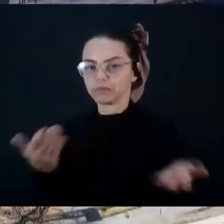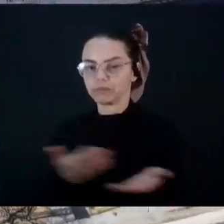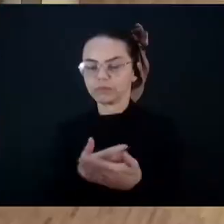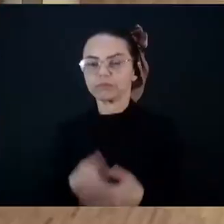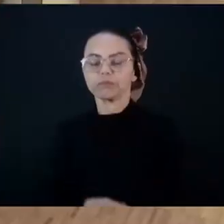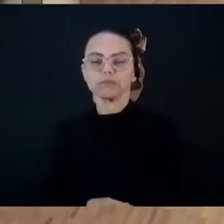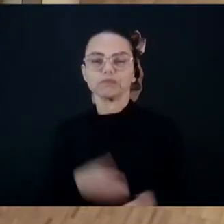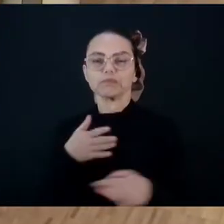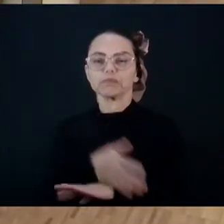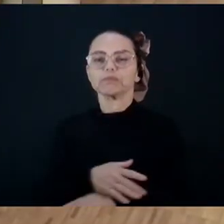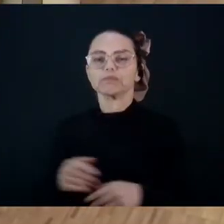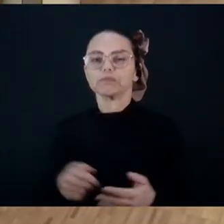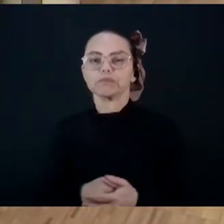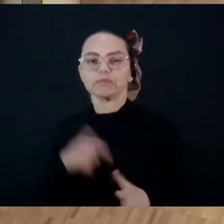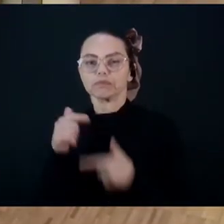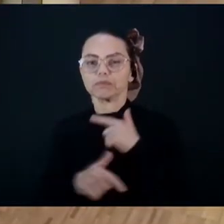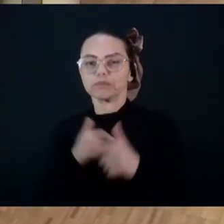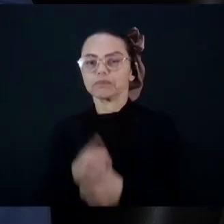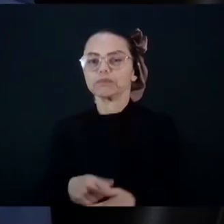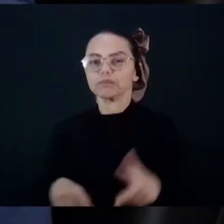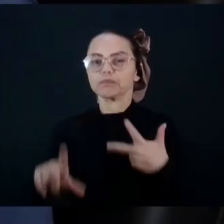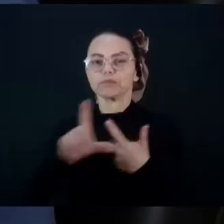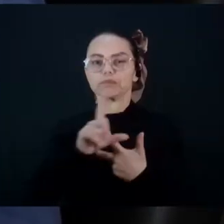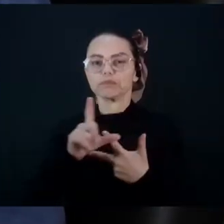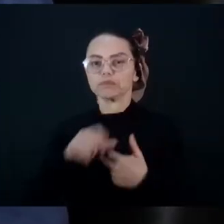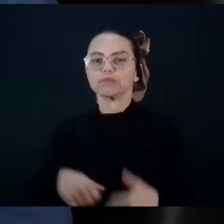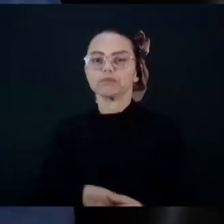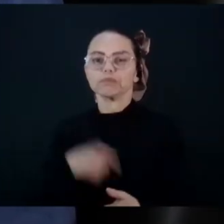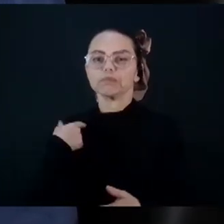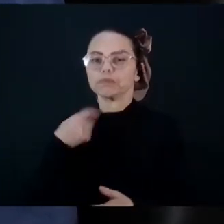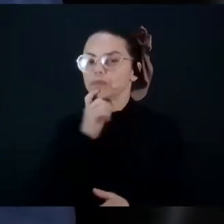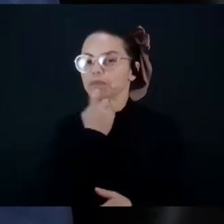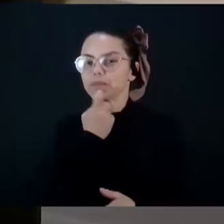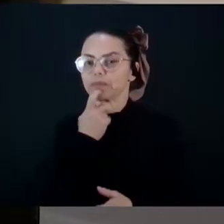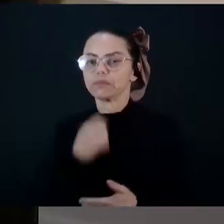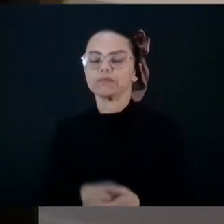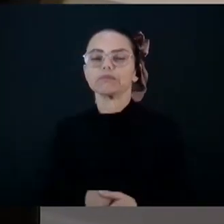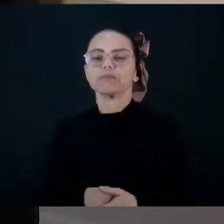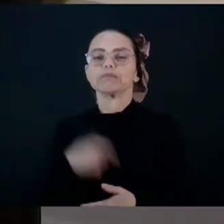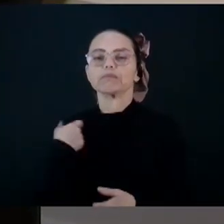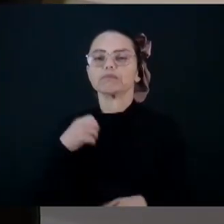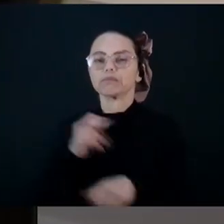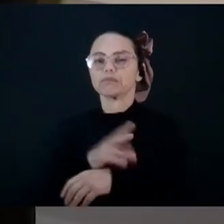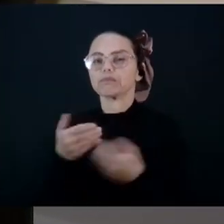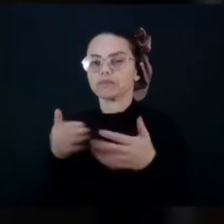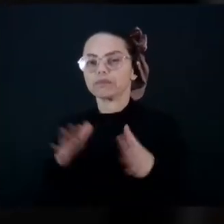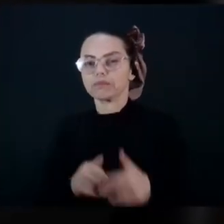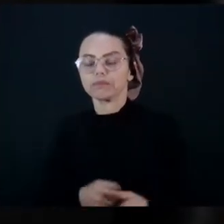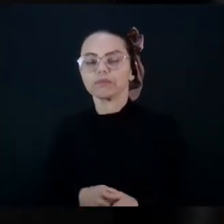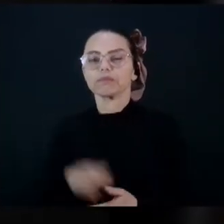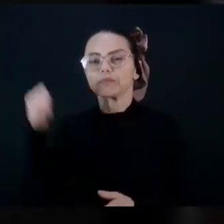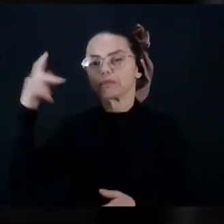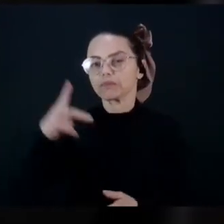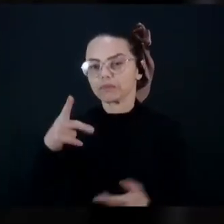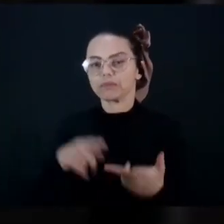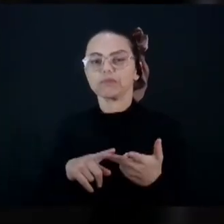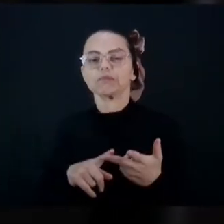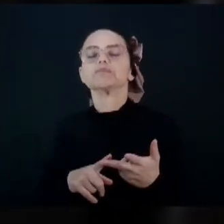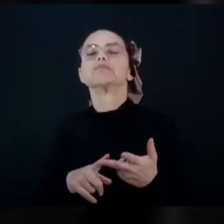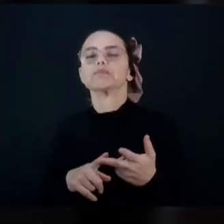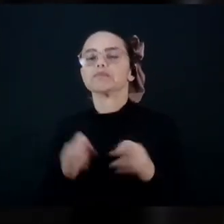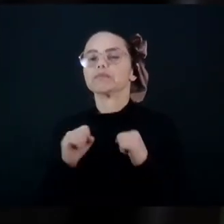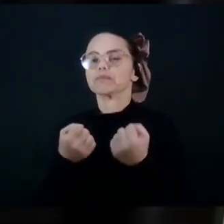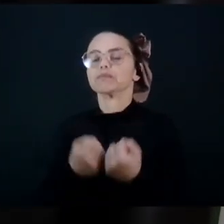quadro funcional do Legislativo de Campinas, ocupando vagas abertas por aposentadorias e reforçando os